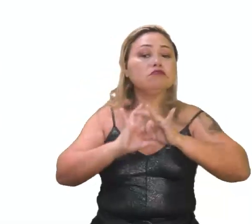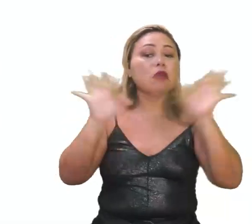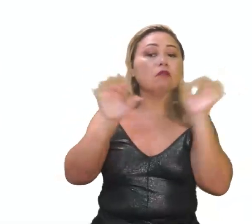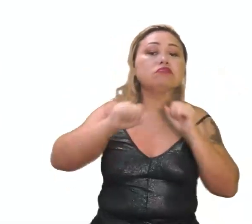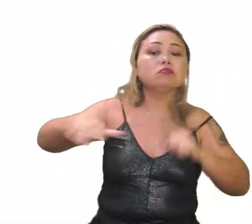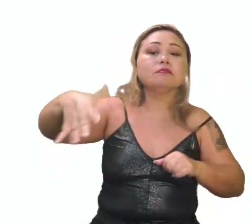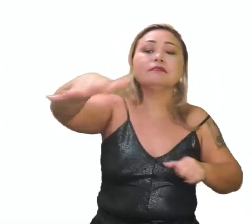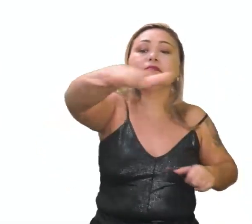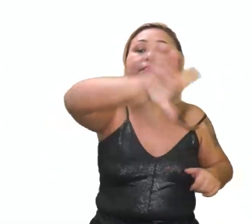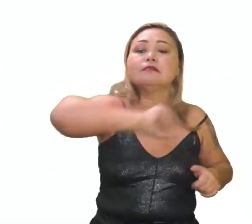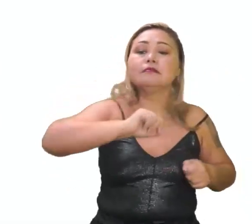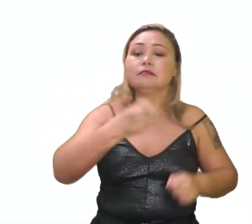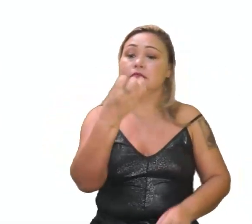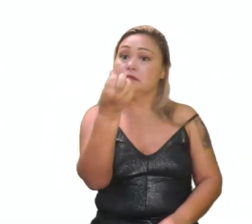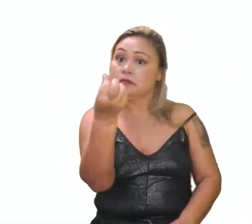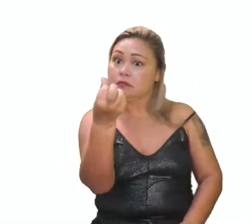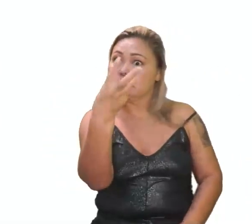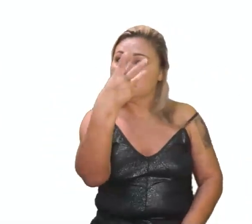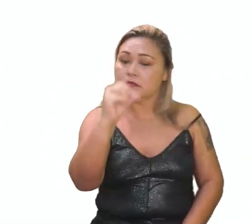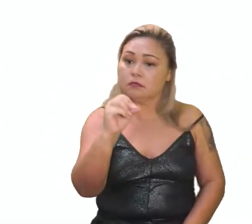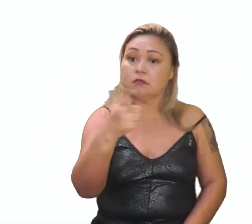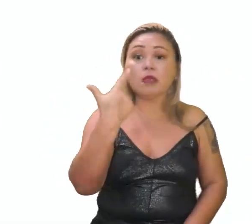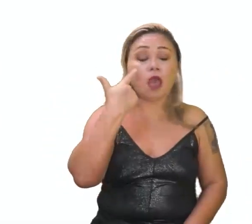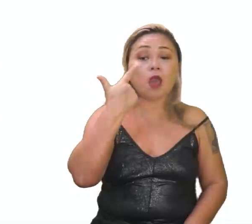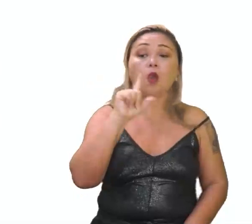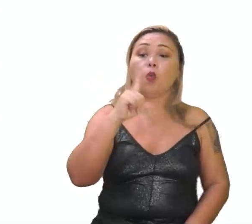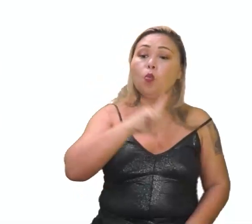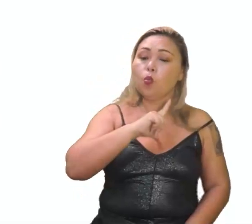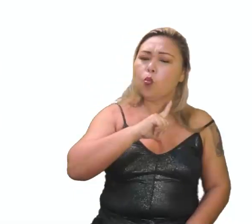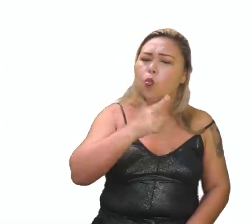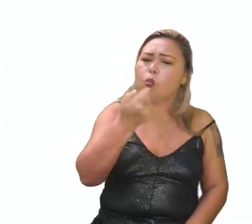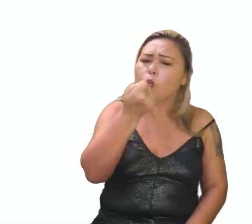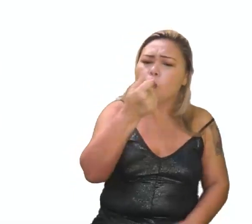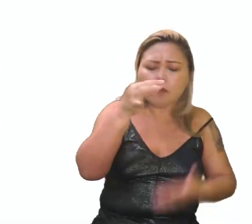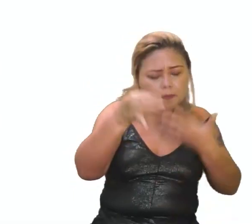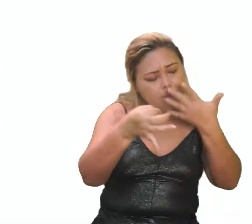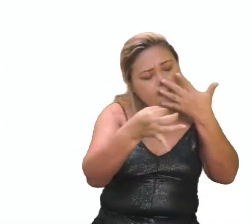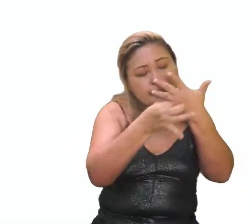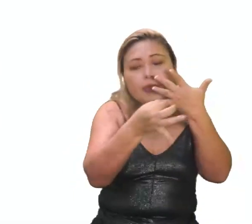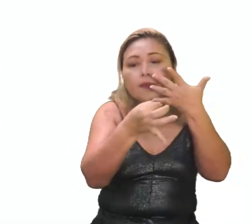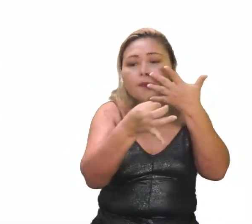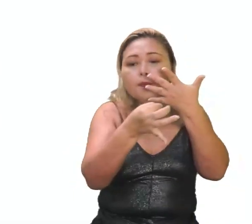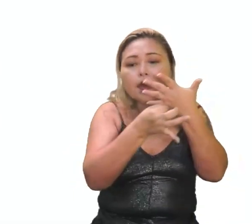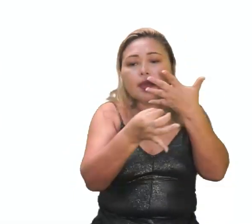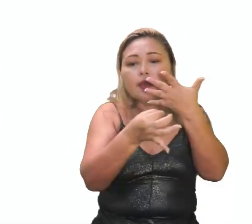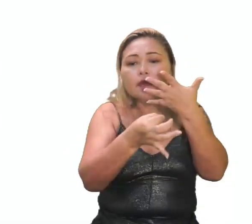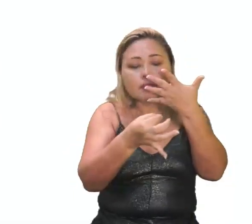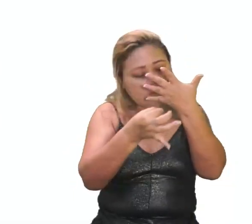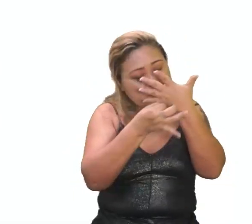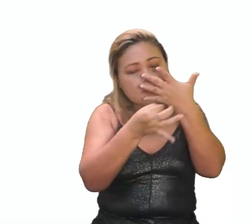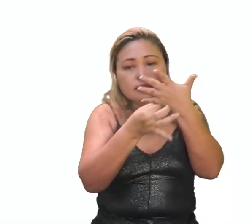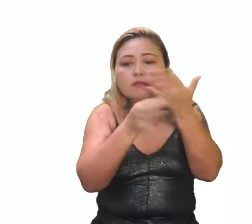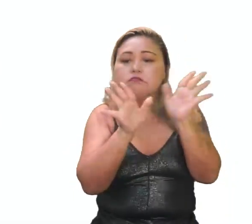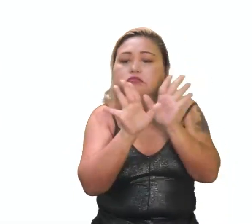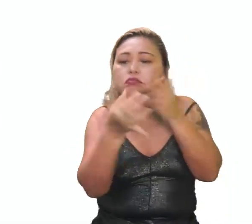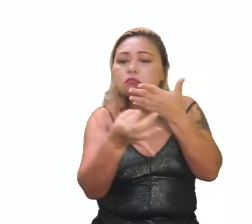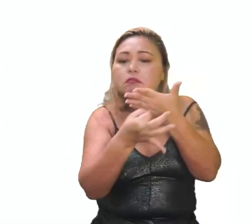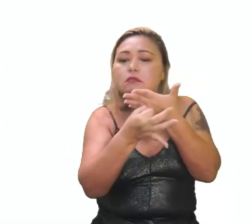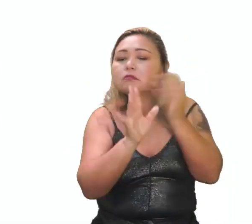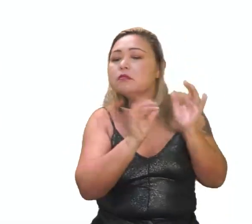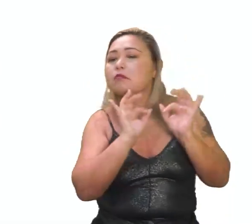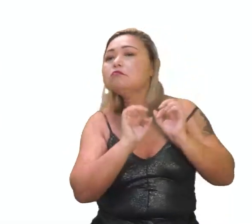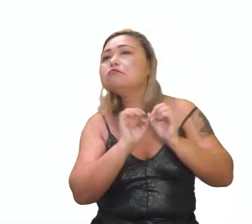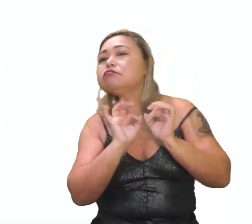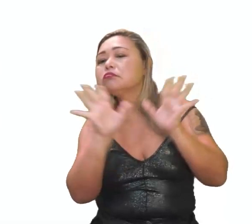liberados no ambiente, 630 deles, e aí você teve eles pintados, né? Marcados, identificados, foram soltos todos